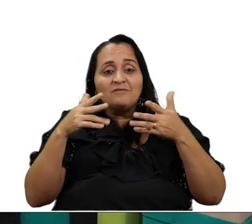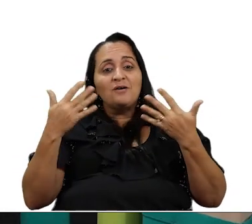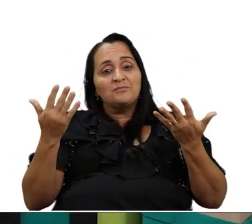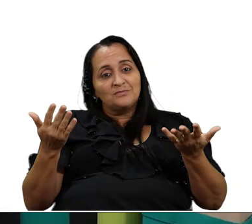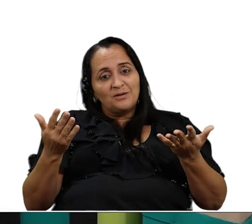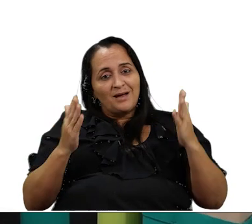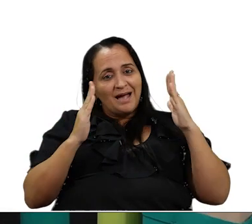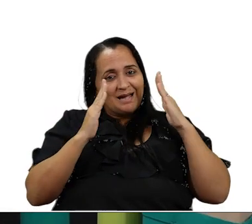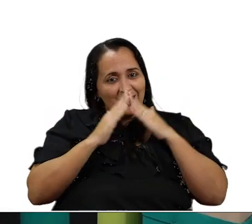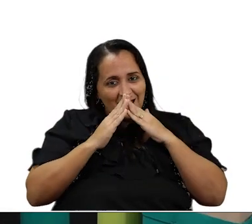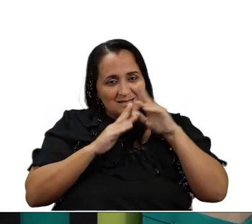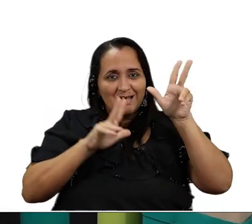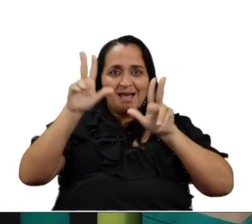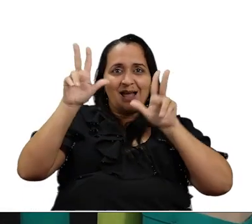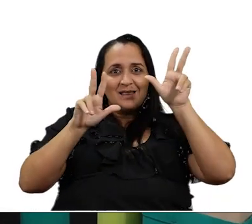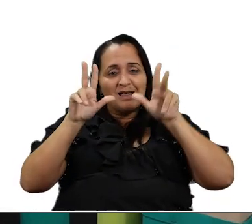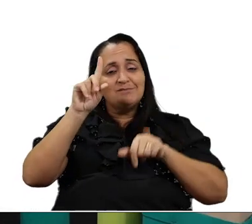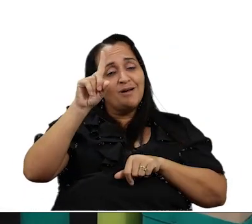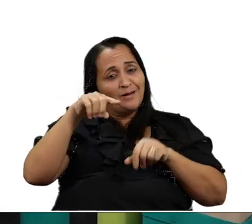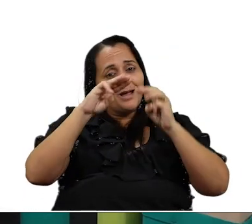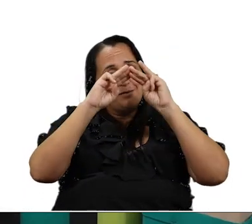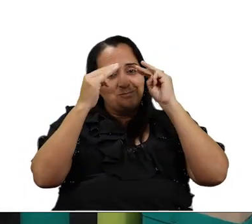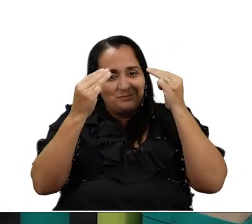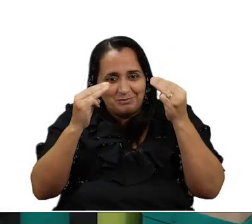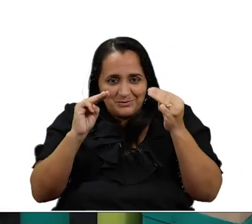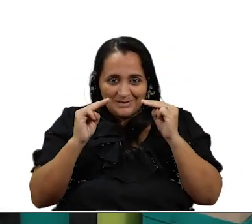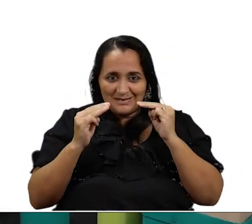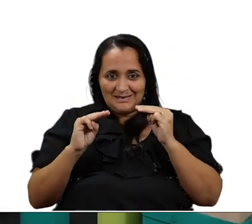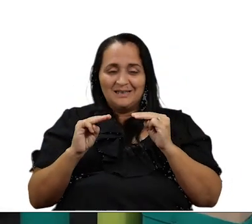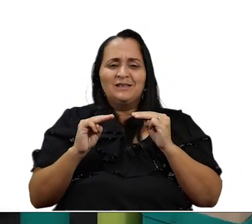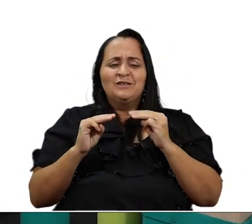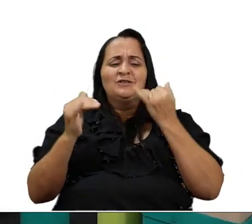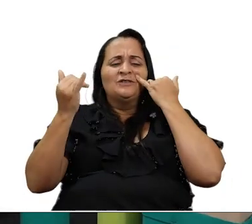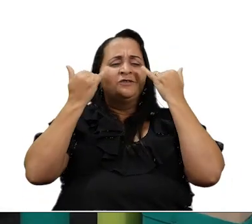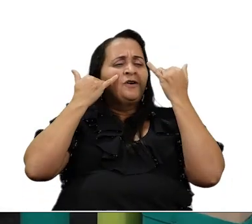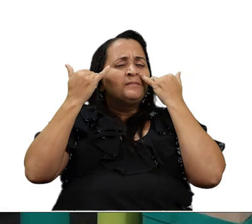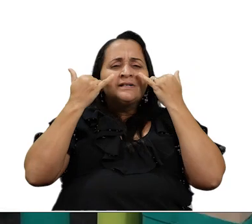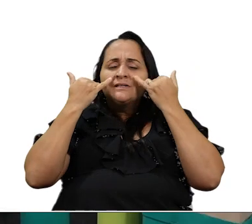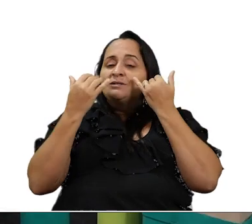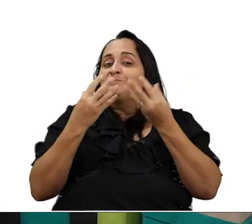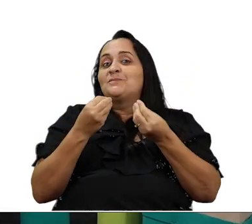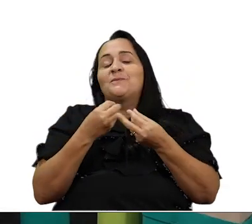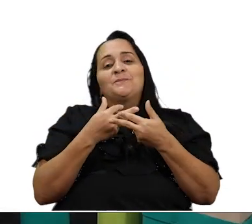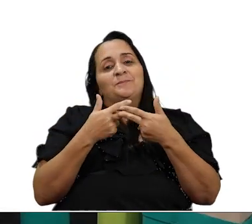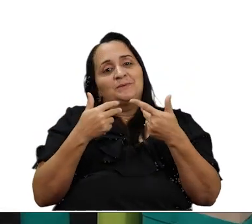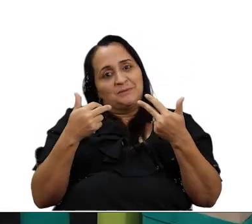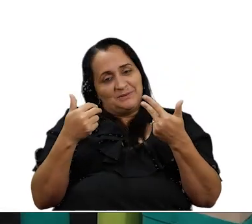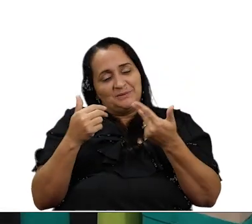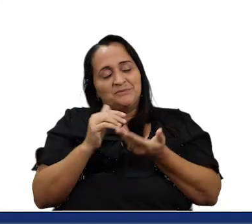do Carnaval é um museu do Carnaval, que vai trazer muitas informações sobre isso, sobre o próprio